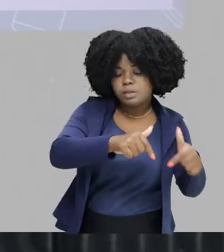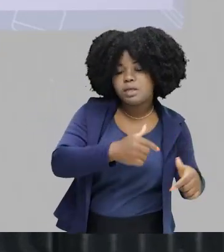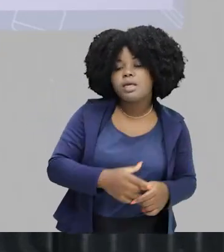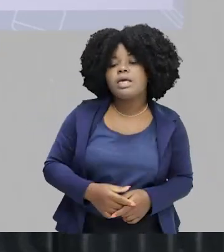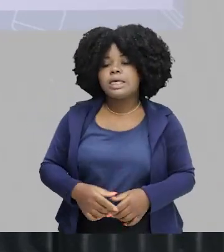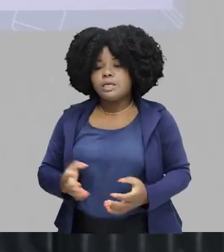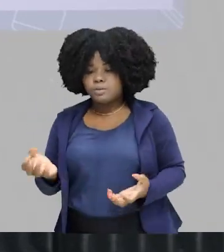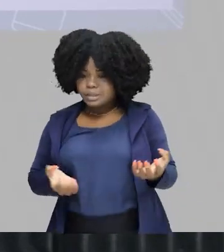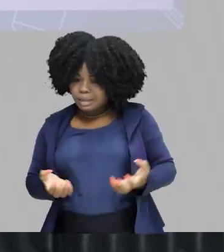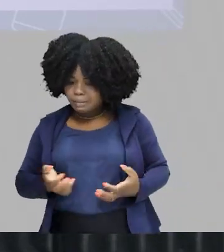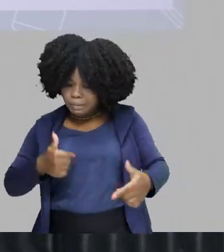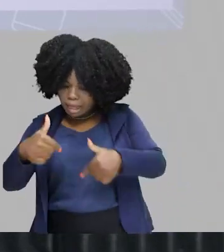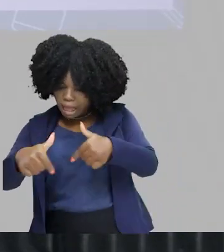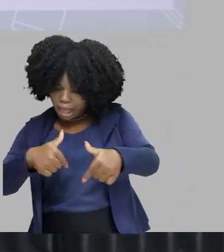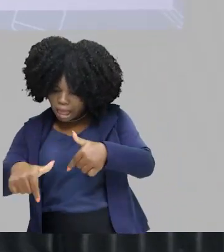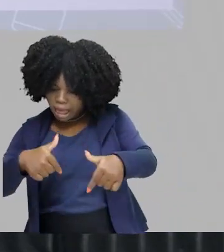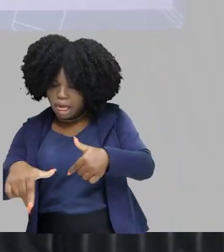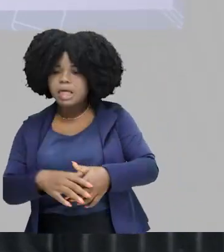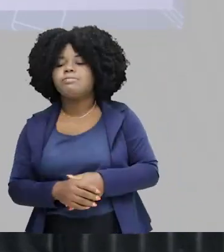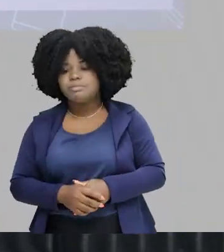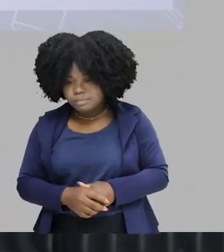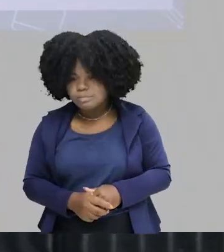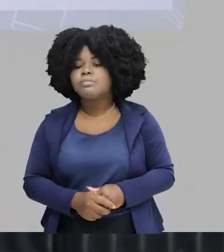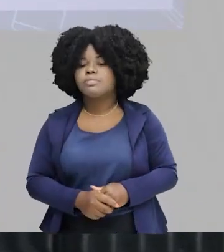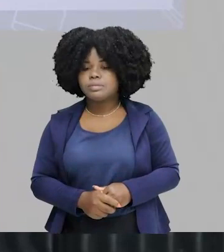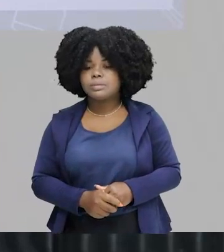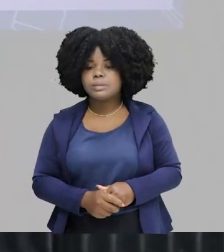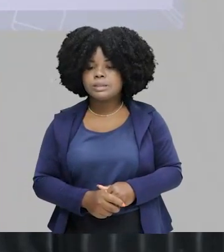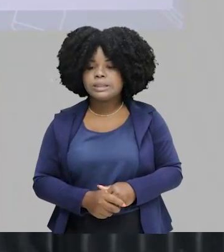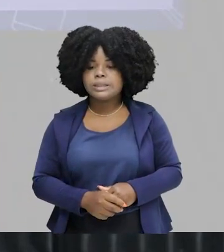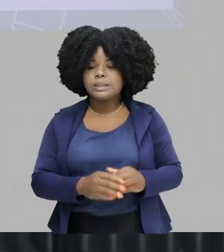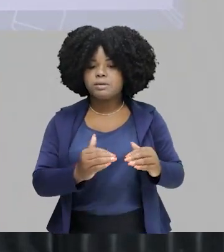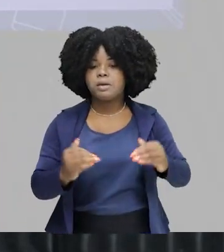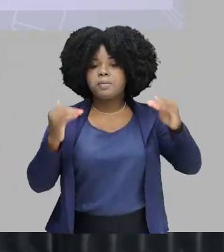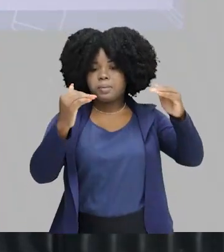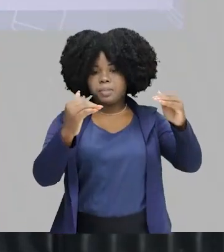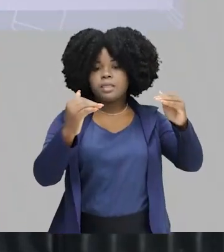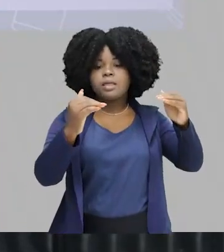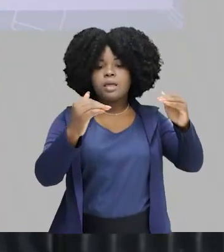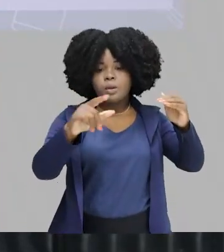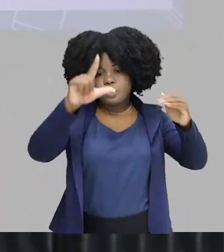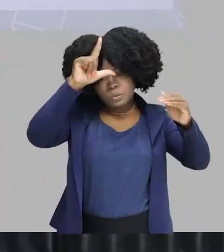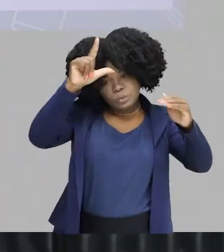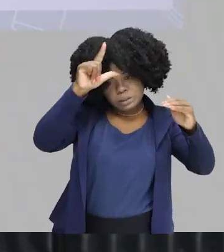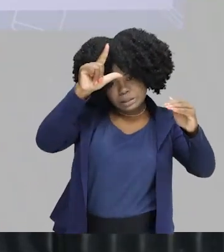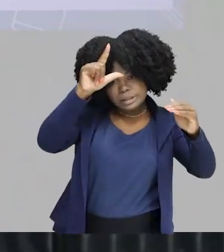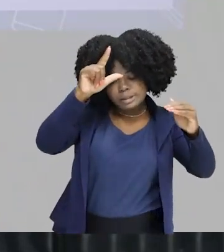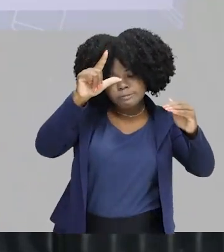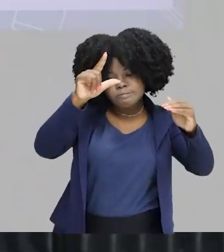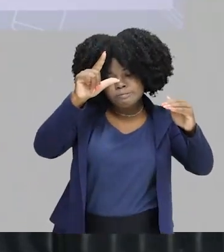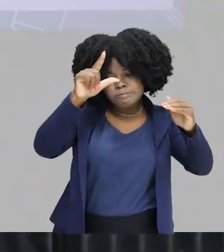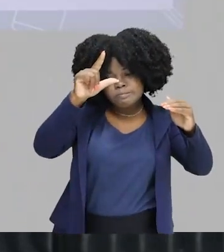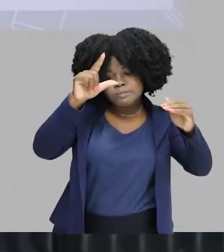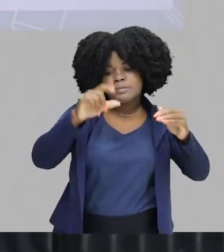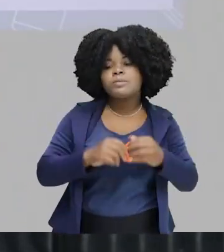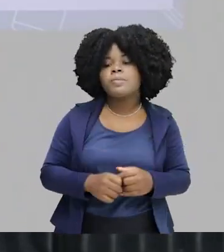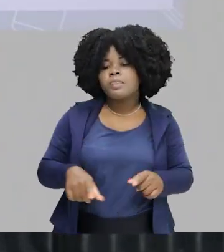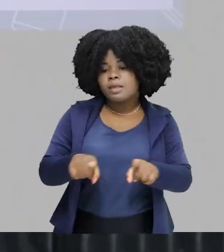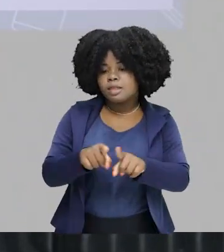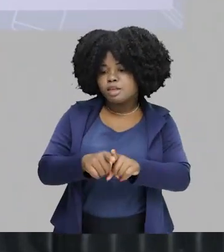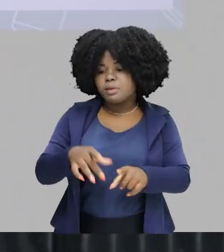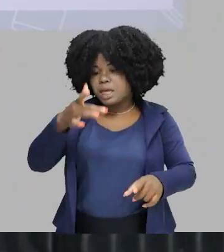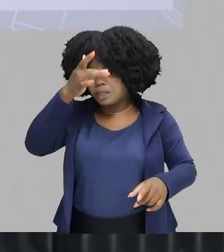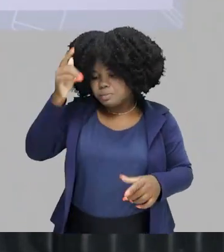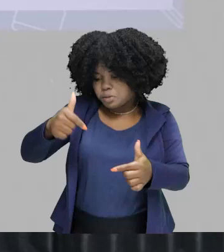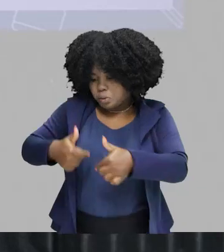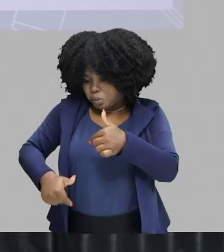O antagonismo de classes entre a burguesia e o proletariado é aquilo que justifica a existência da luta de classes, que é um